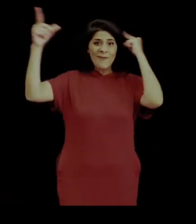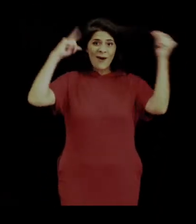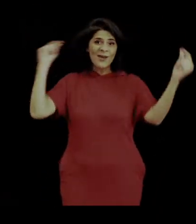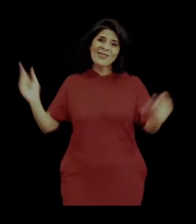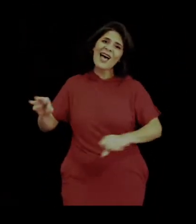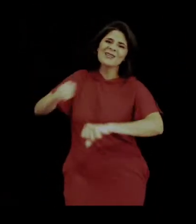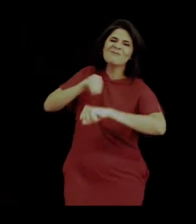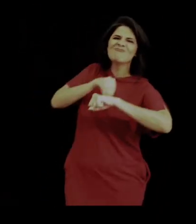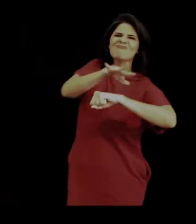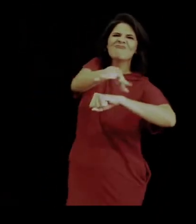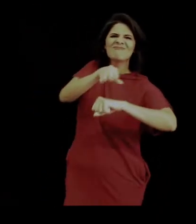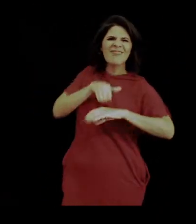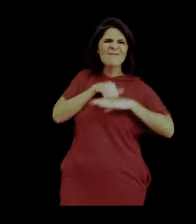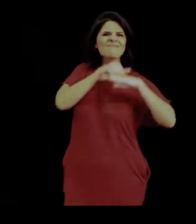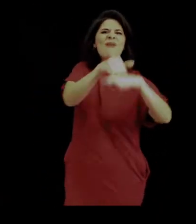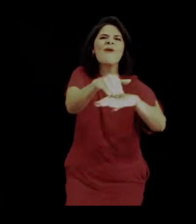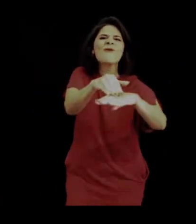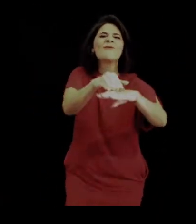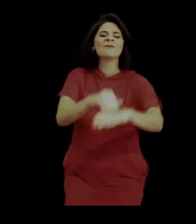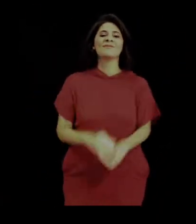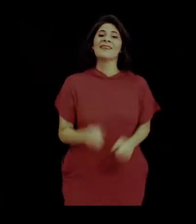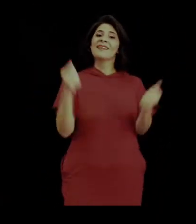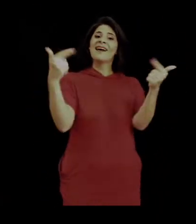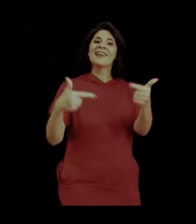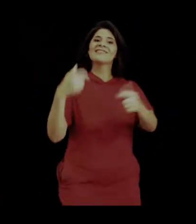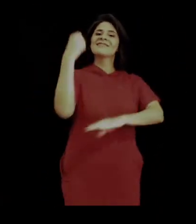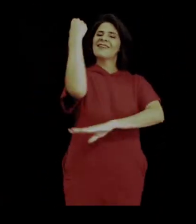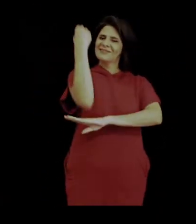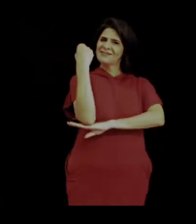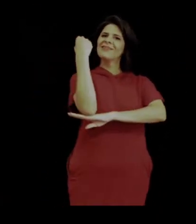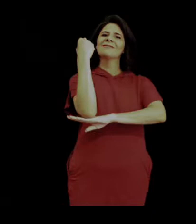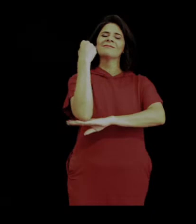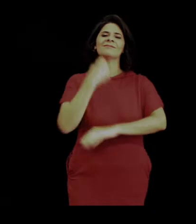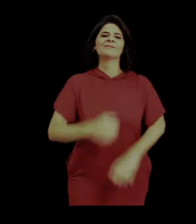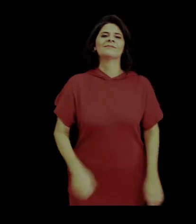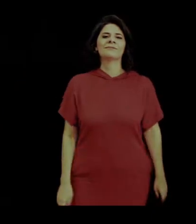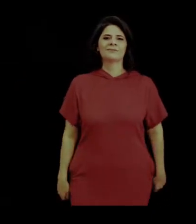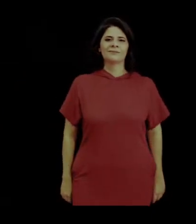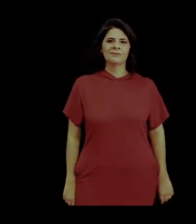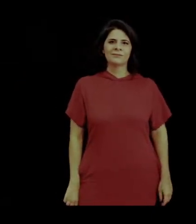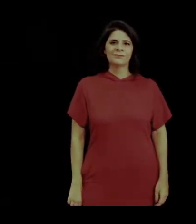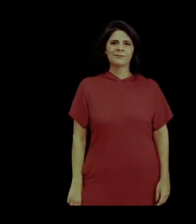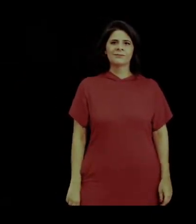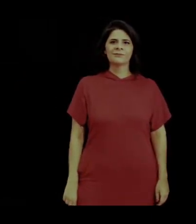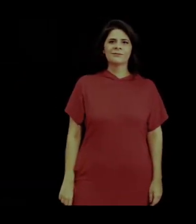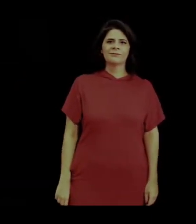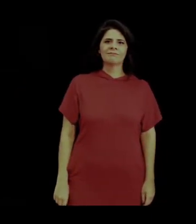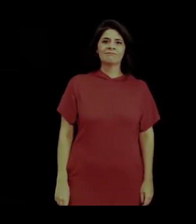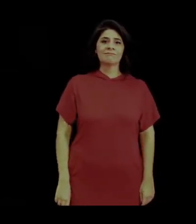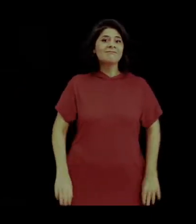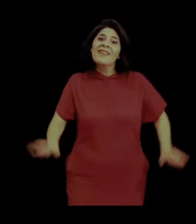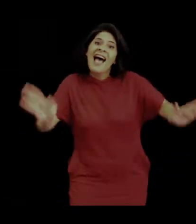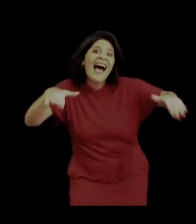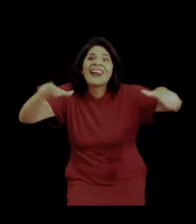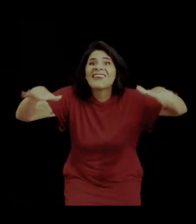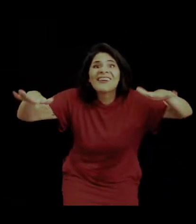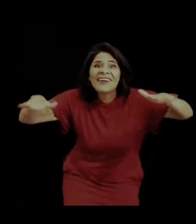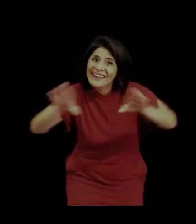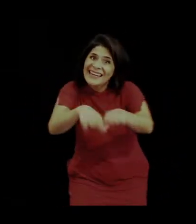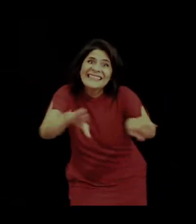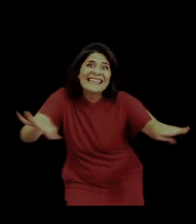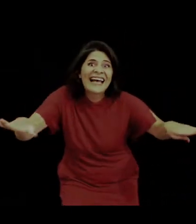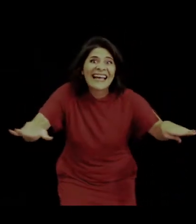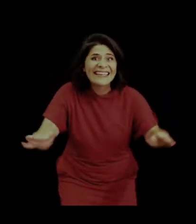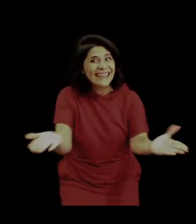passagem da mensagem isso é falou criançada o